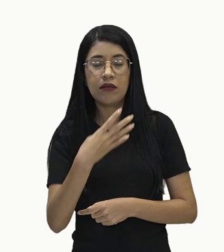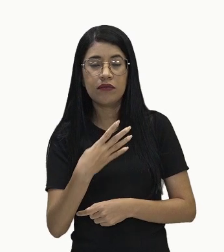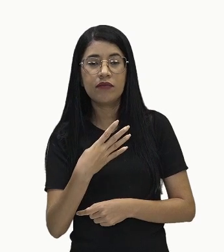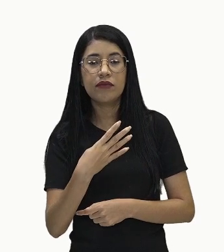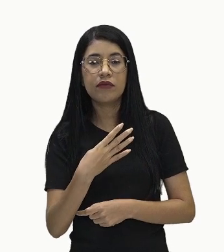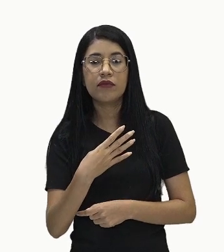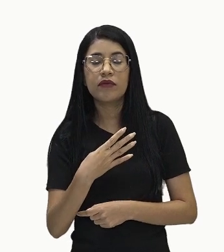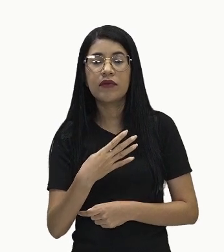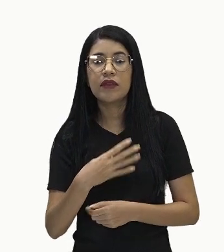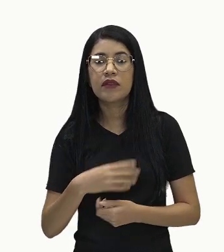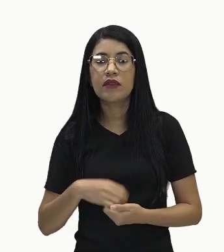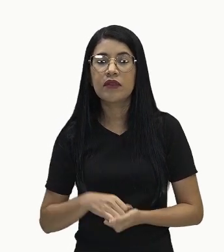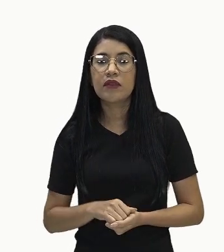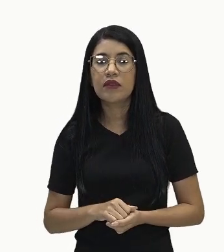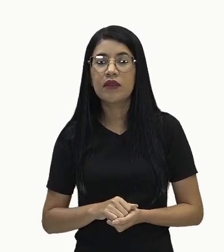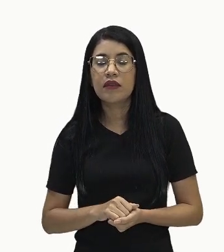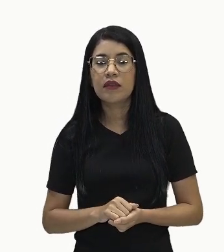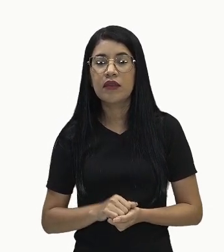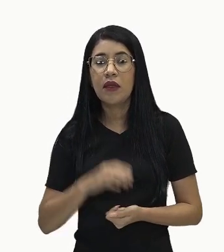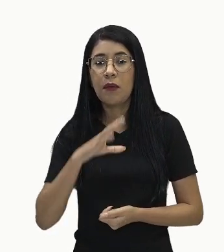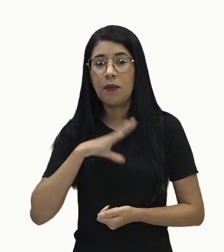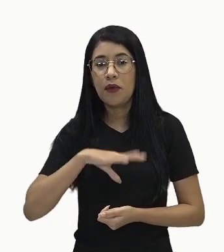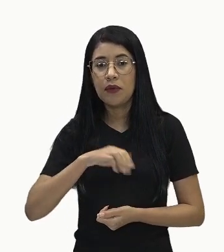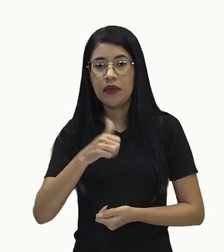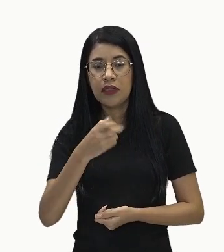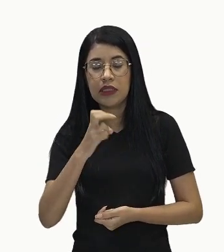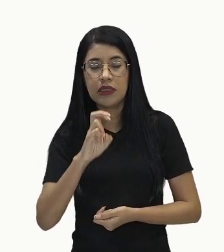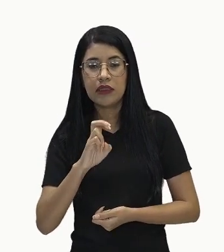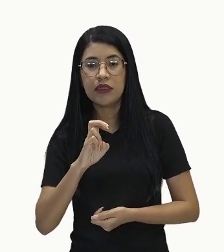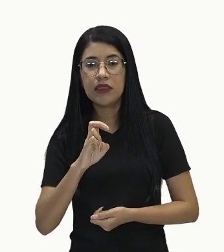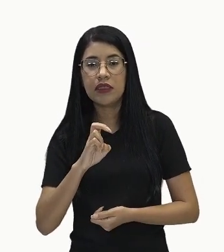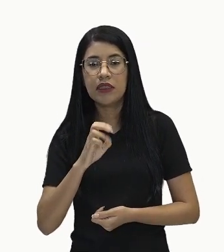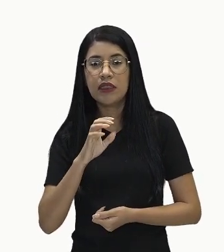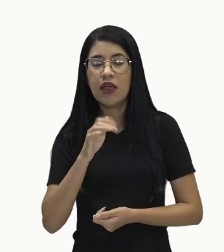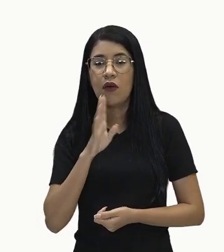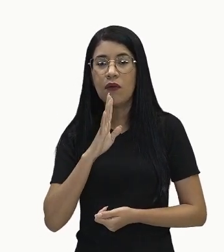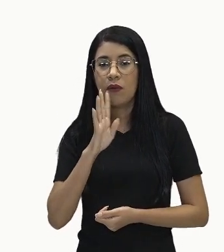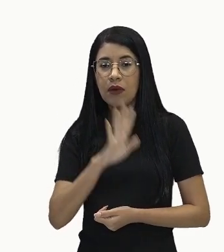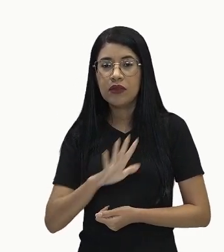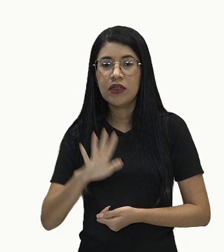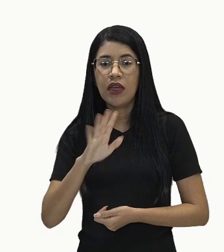Paulo. Então, Marco, em matemática, 14.